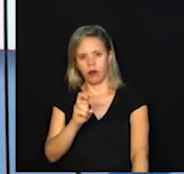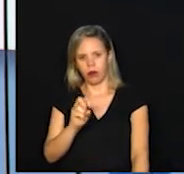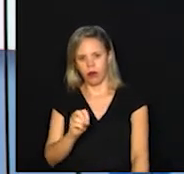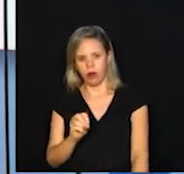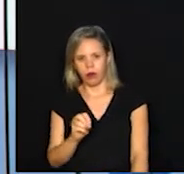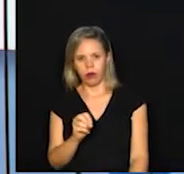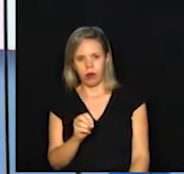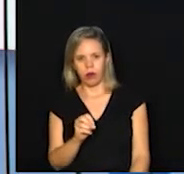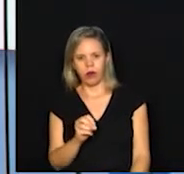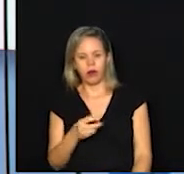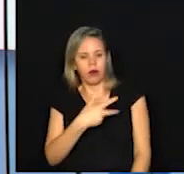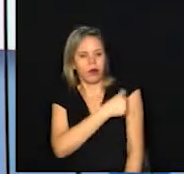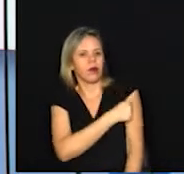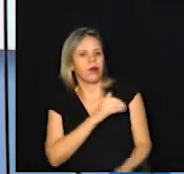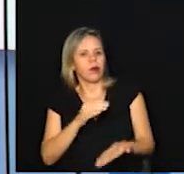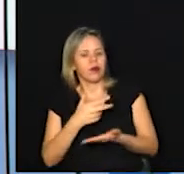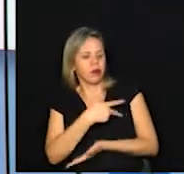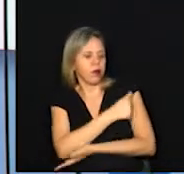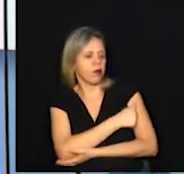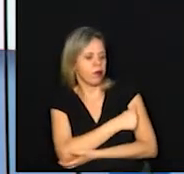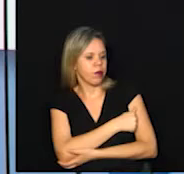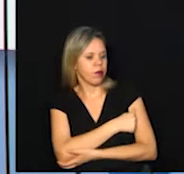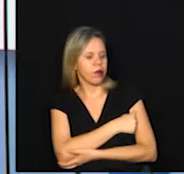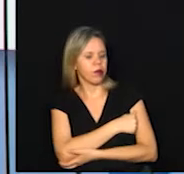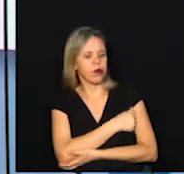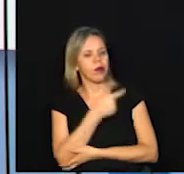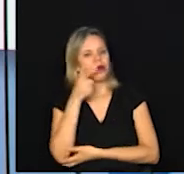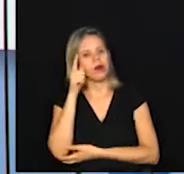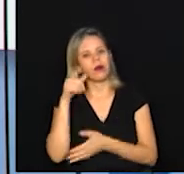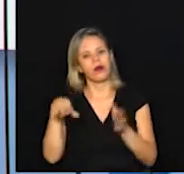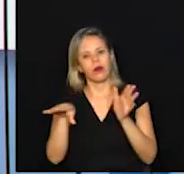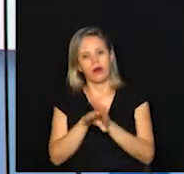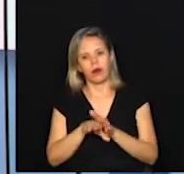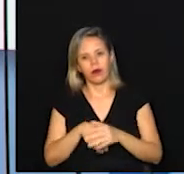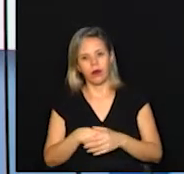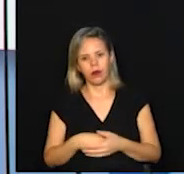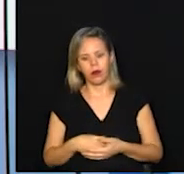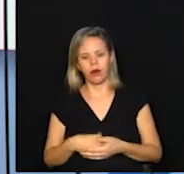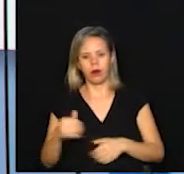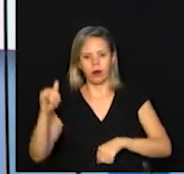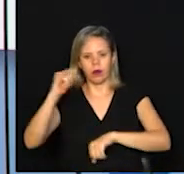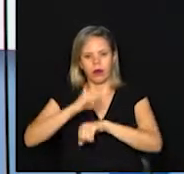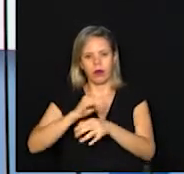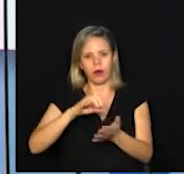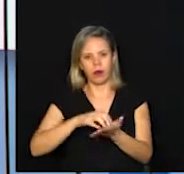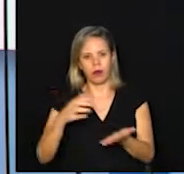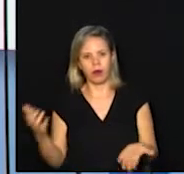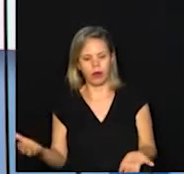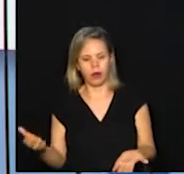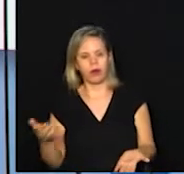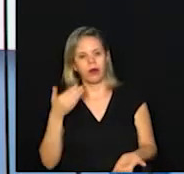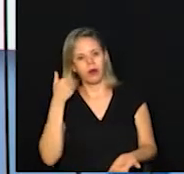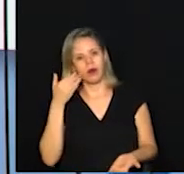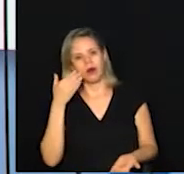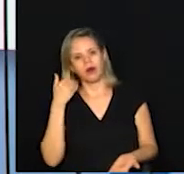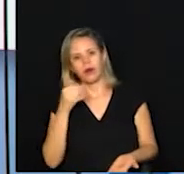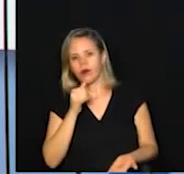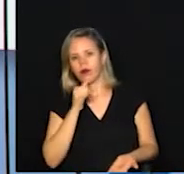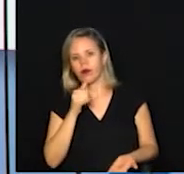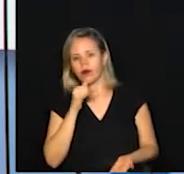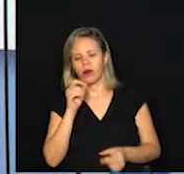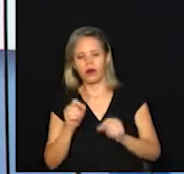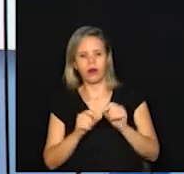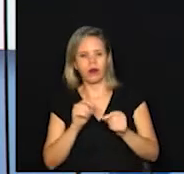1.350.000 doses da vacina ontem que chegaram aqui no aeroporto de Viracopos e aproveitou